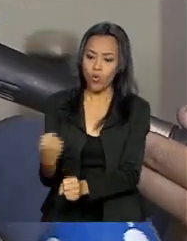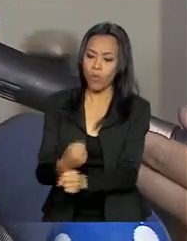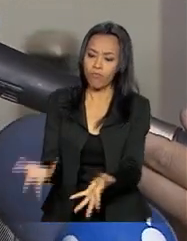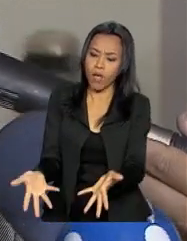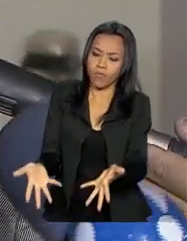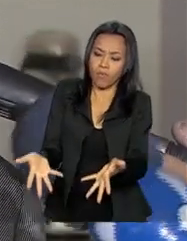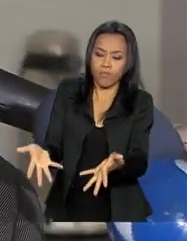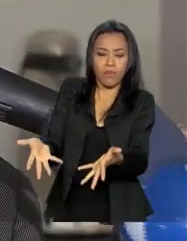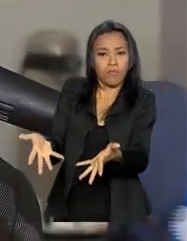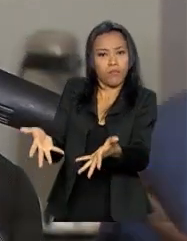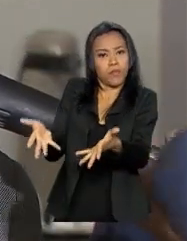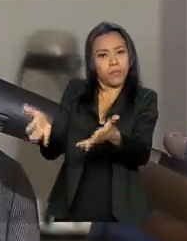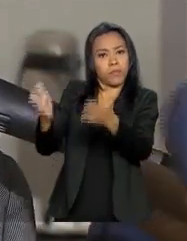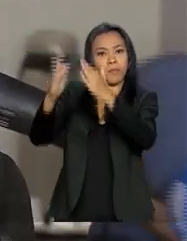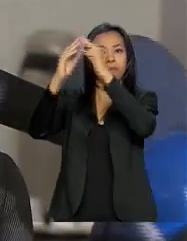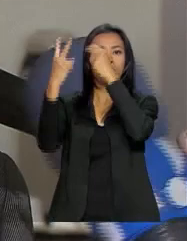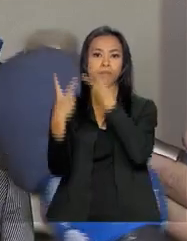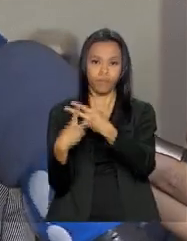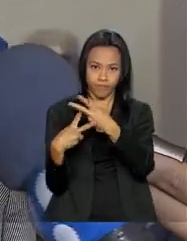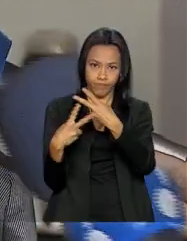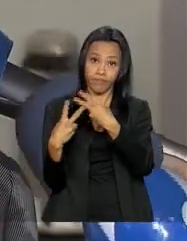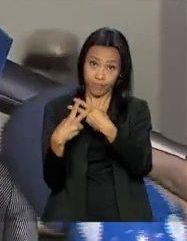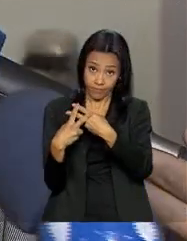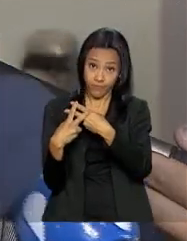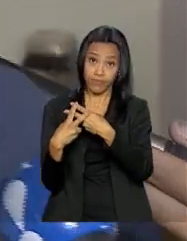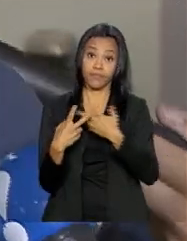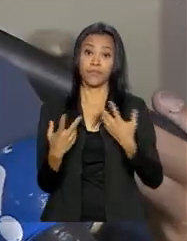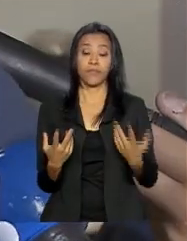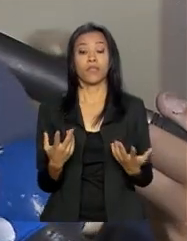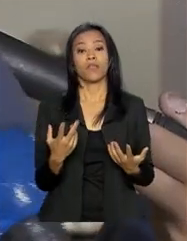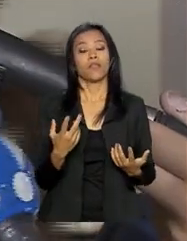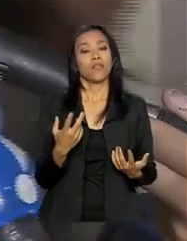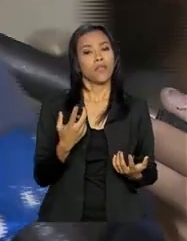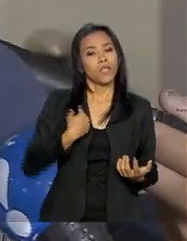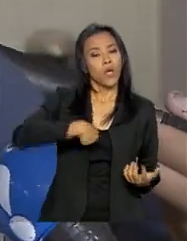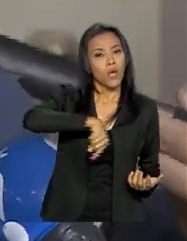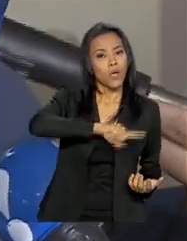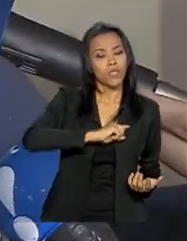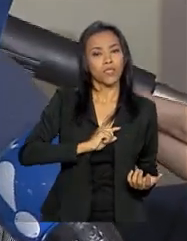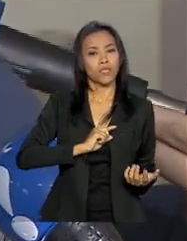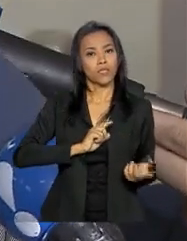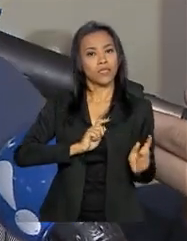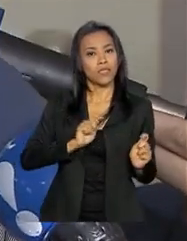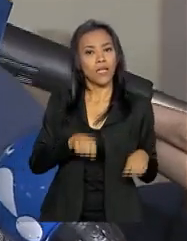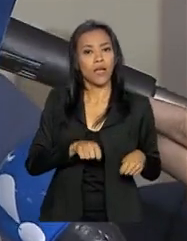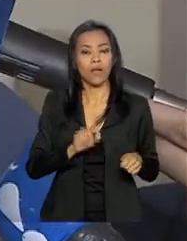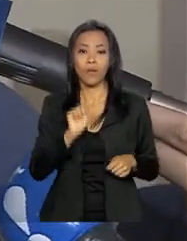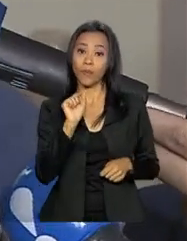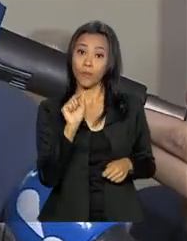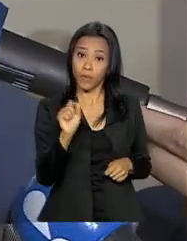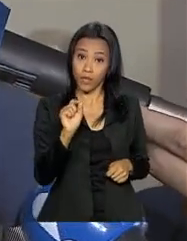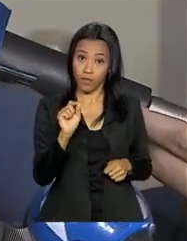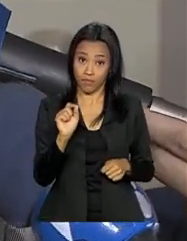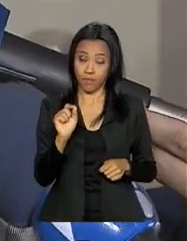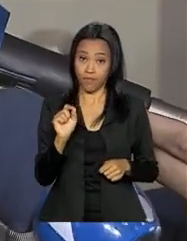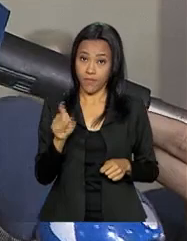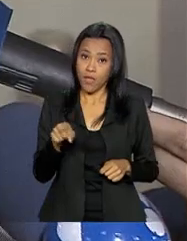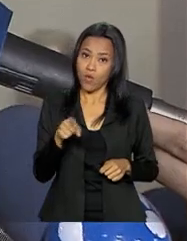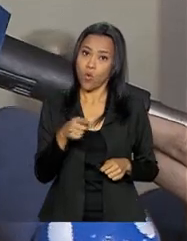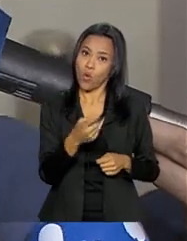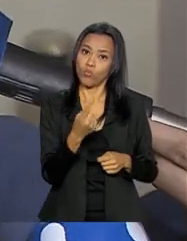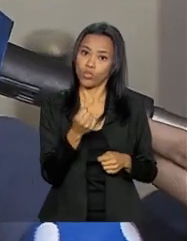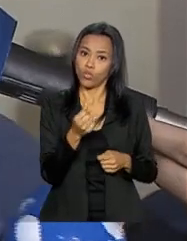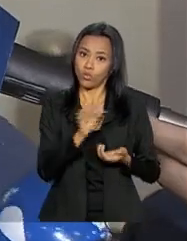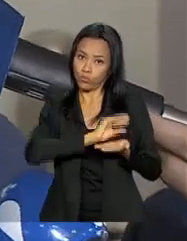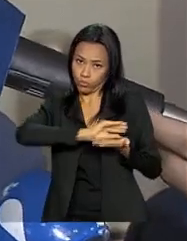unidades prisionais e nós podemos dar é a contrapartida ou seja assegurar isso com os recursos do